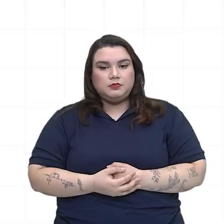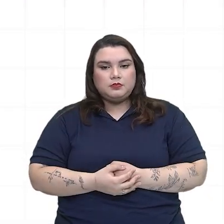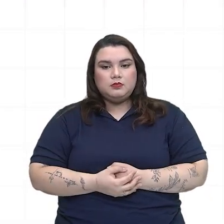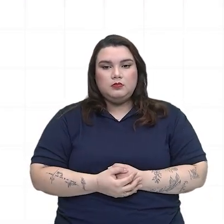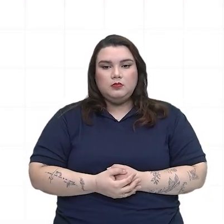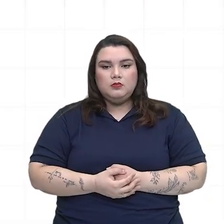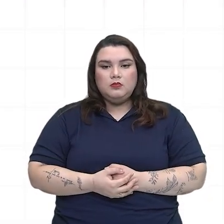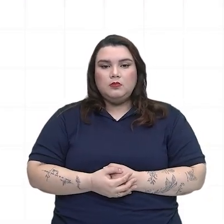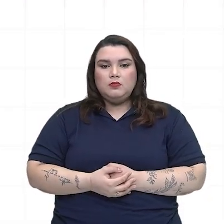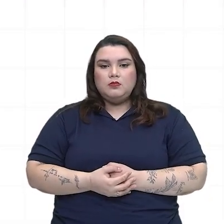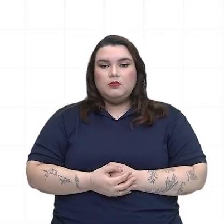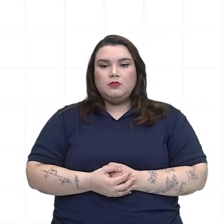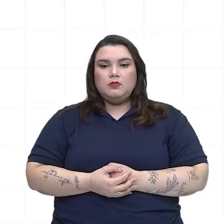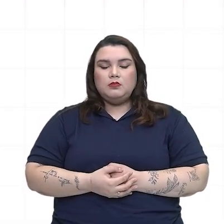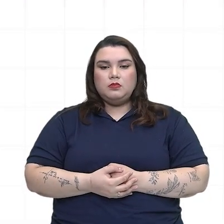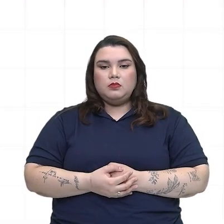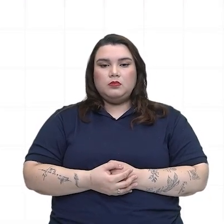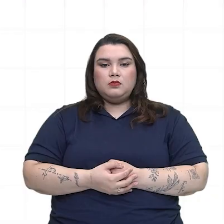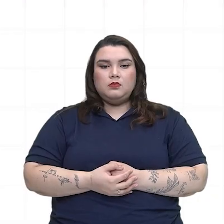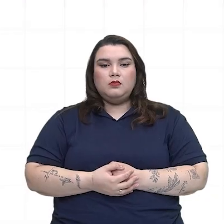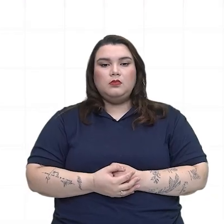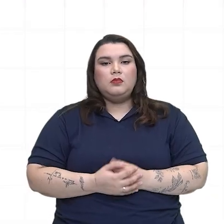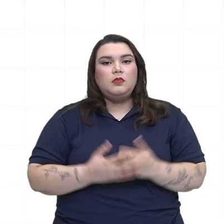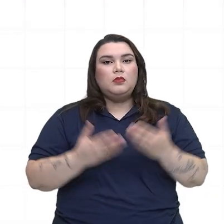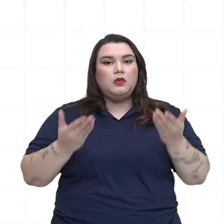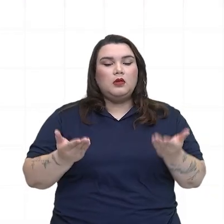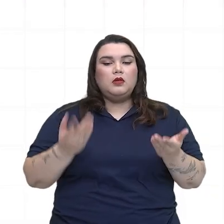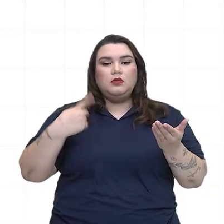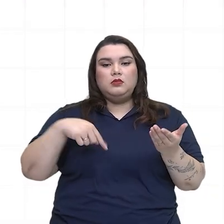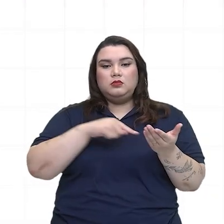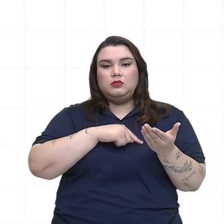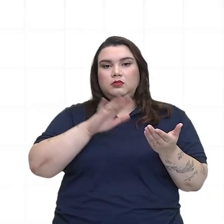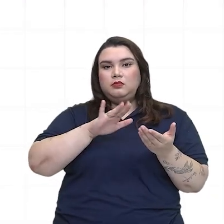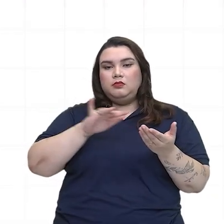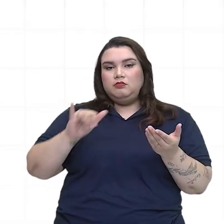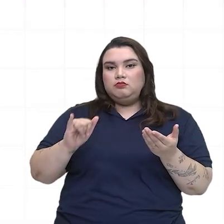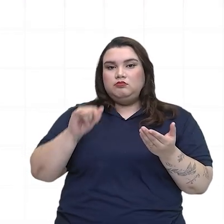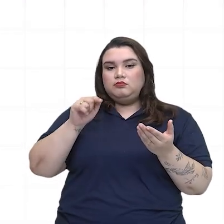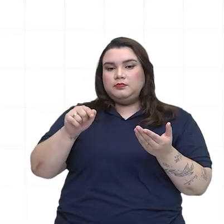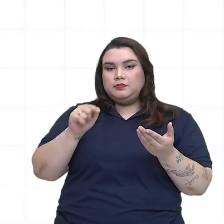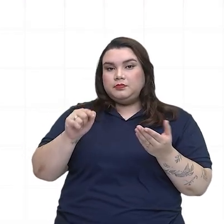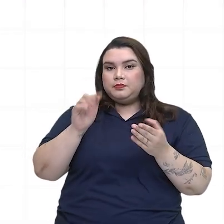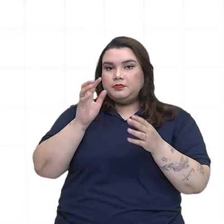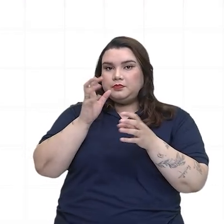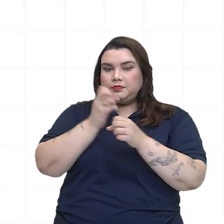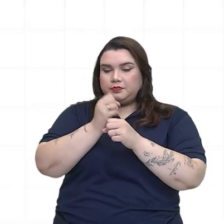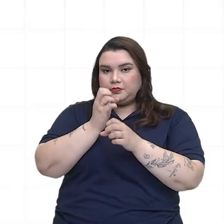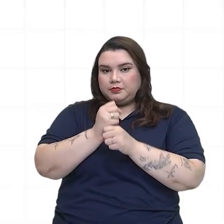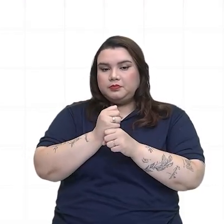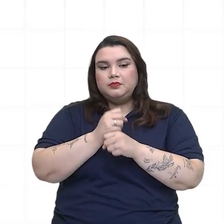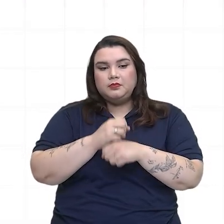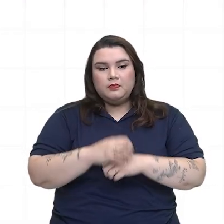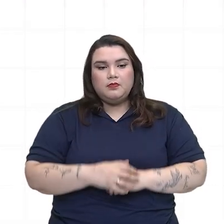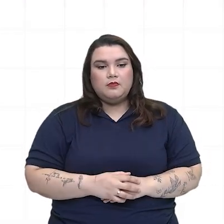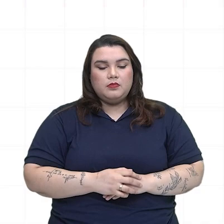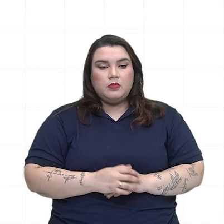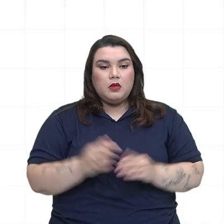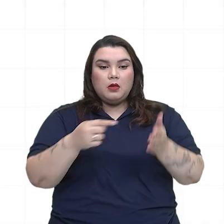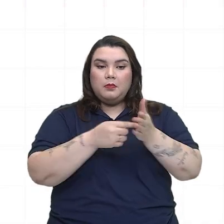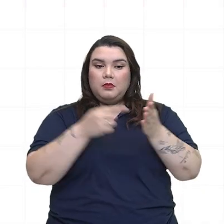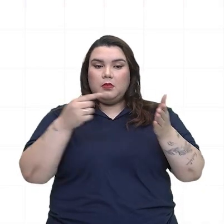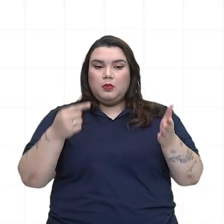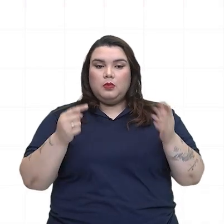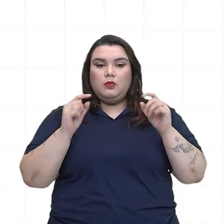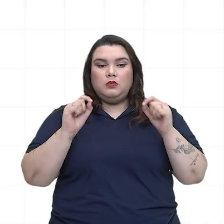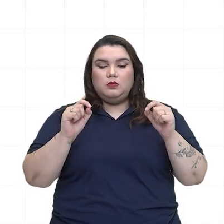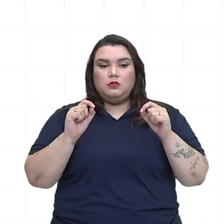2,3. E para isso a gente vai resolver essa multiplicação. Primeiro, vamos